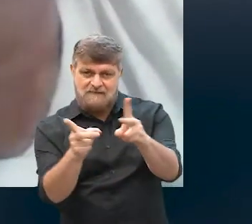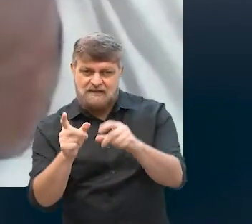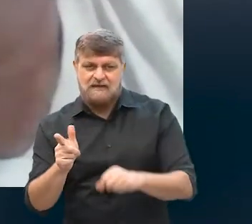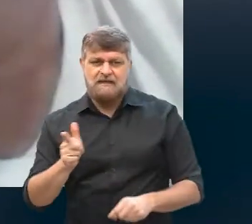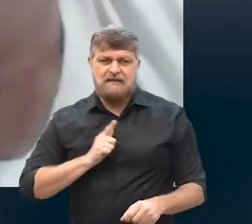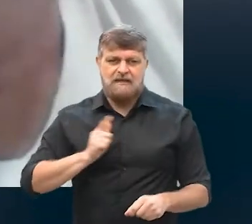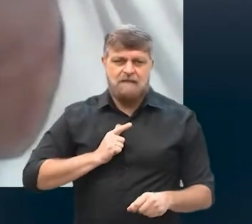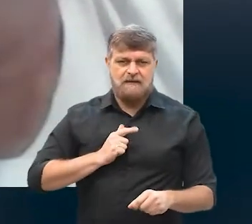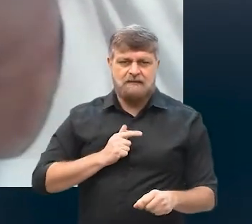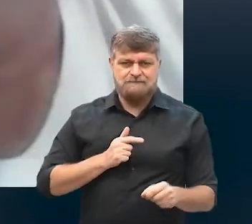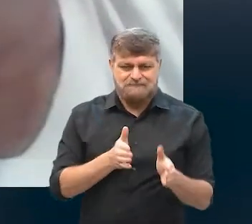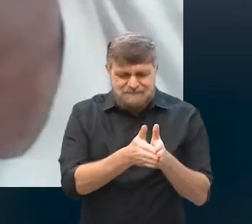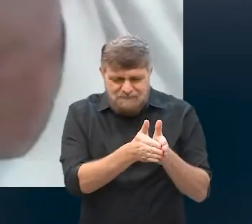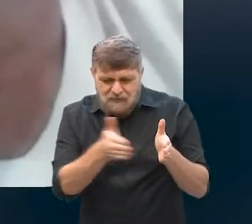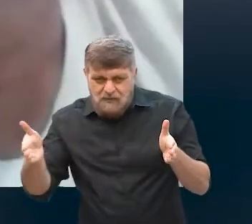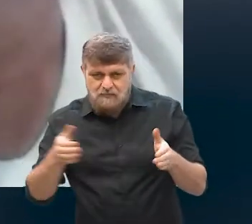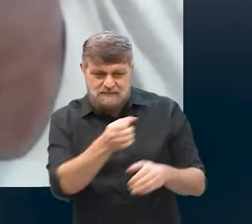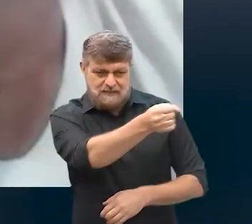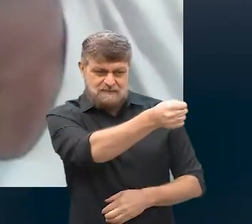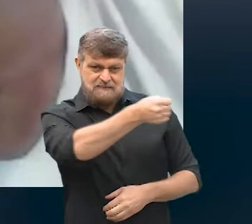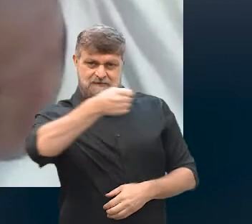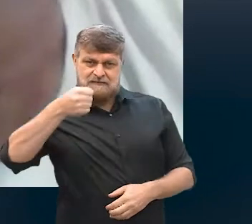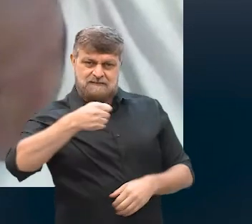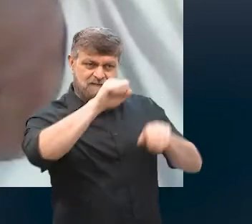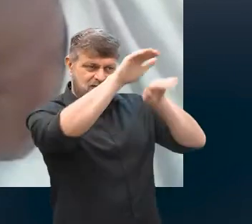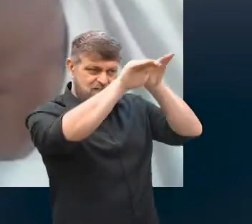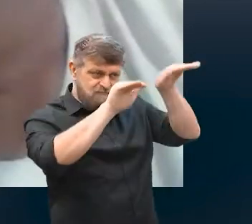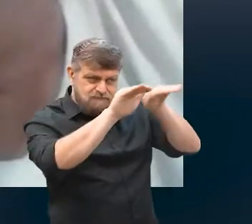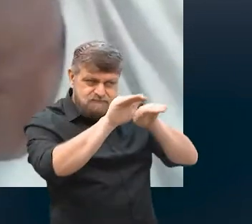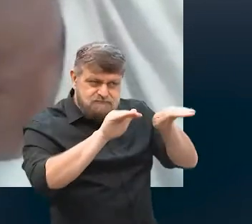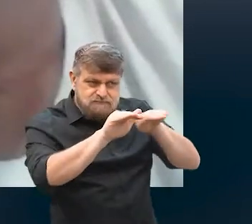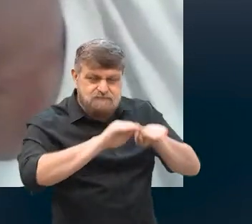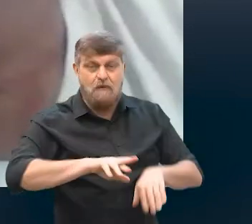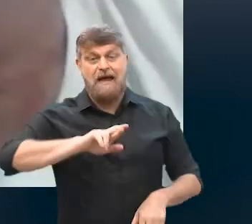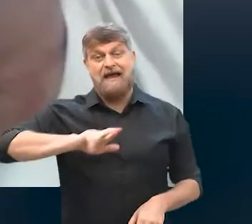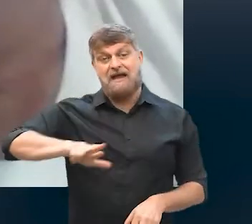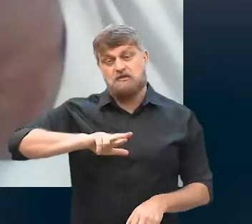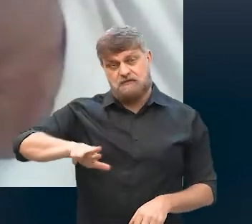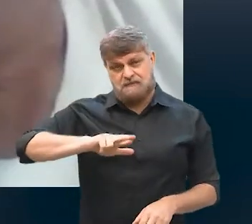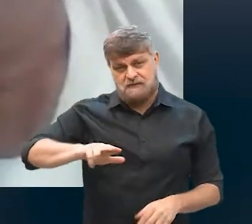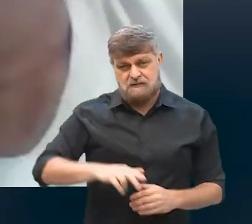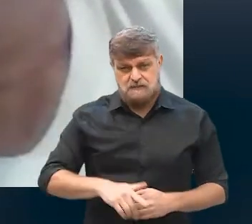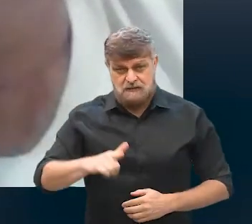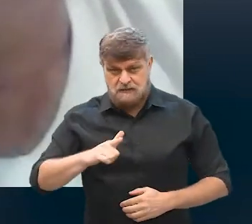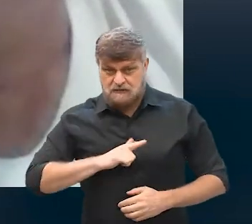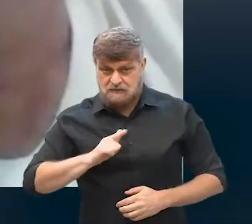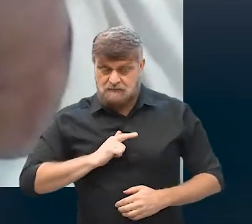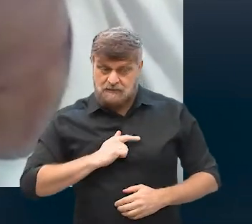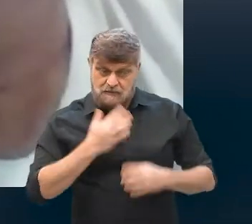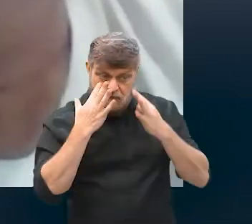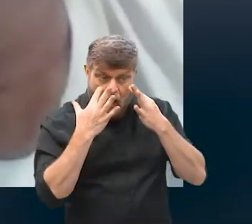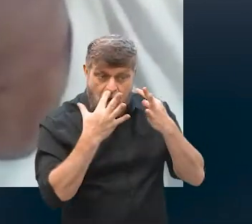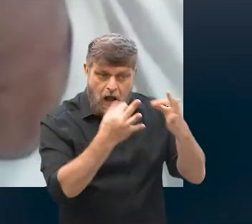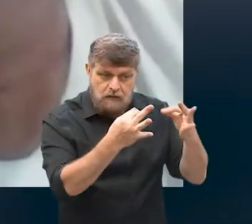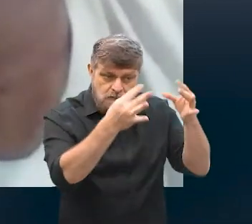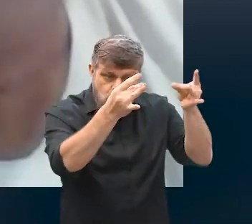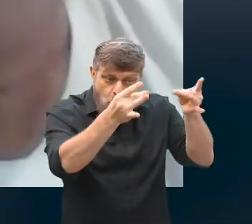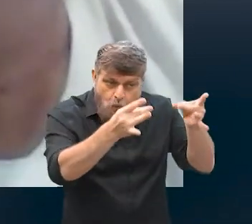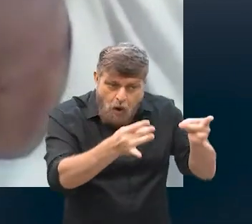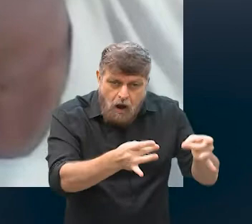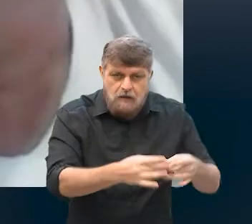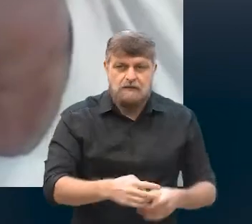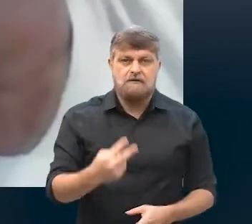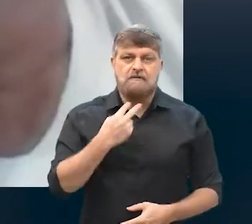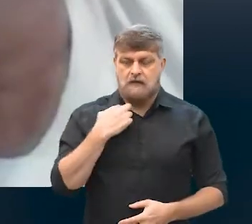de frio, os processos de tirar do freezer, descongelamento, tudo é diferente. Então, tudo isso tem que ser muito cuidado. Então, eu não posso